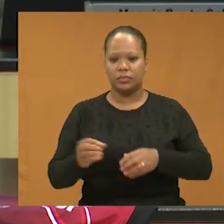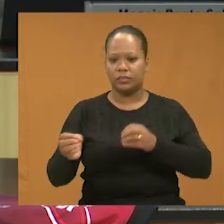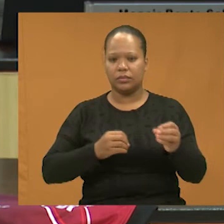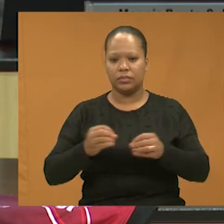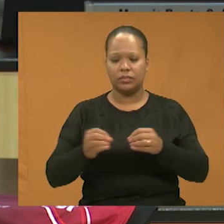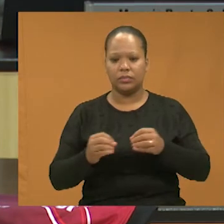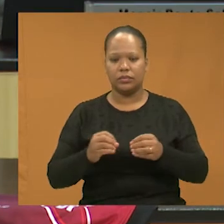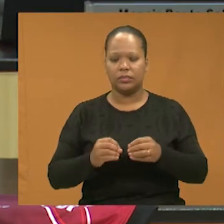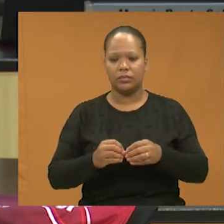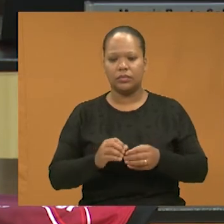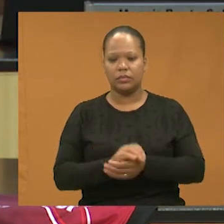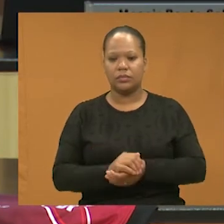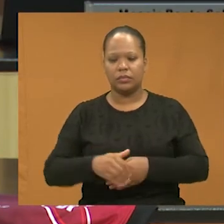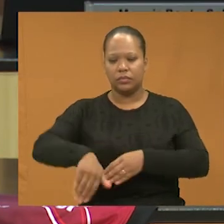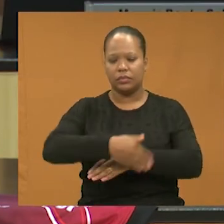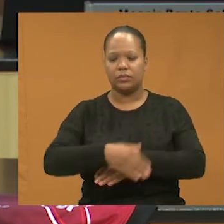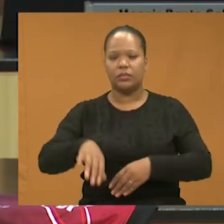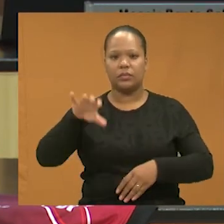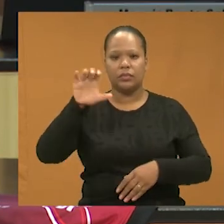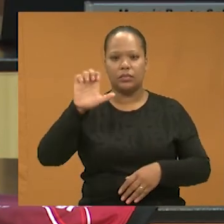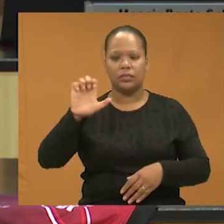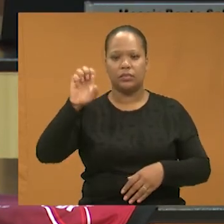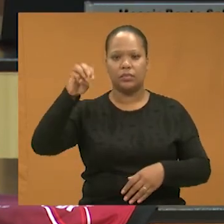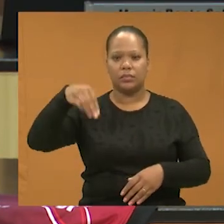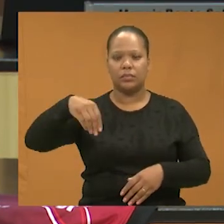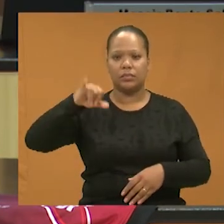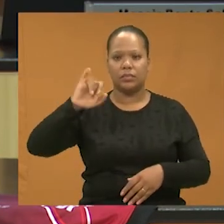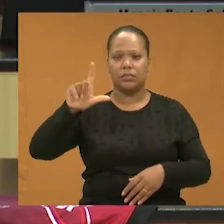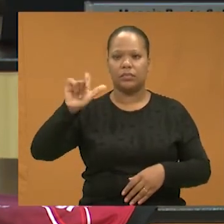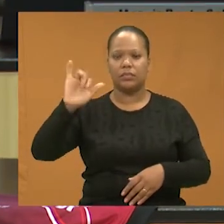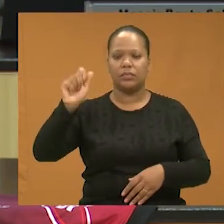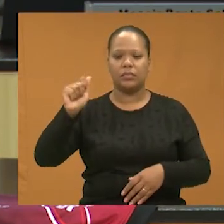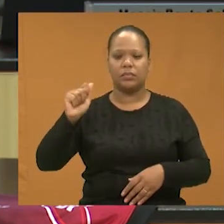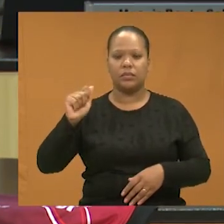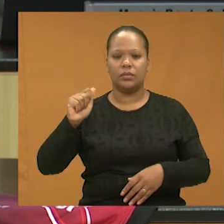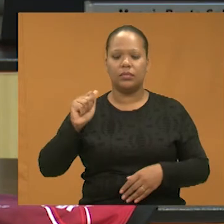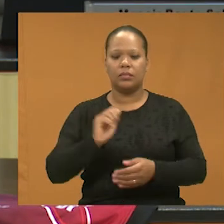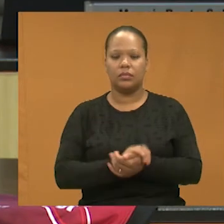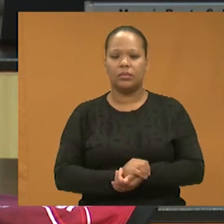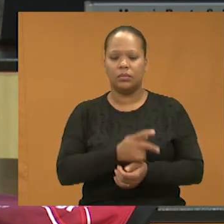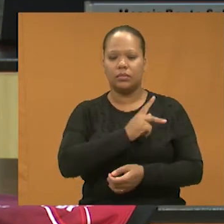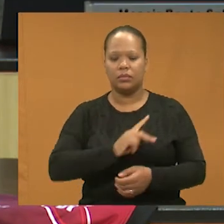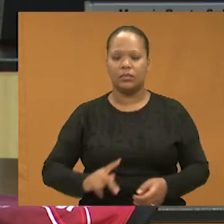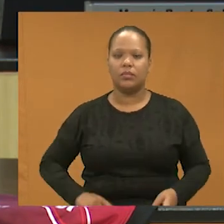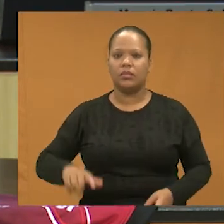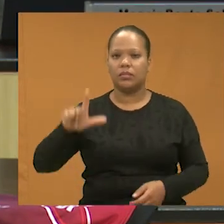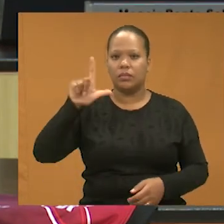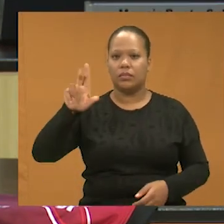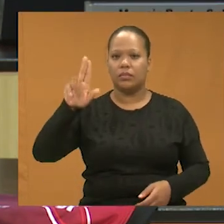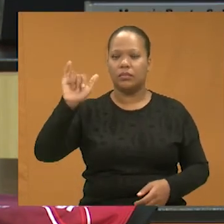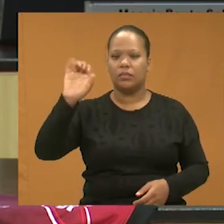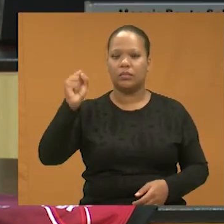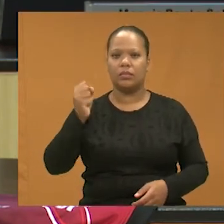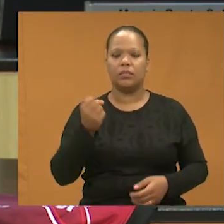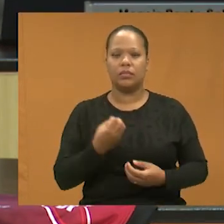de drenagem no Jardim Emília. Autoria, vereador Luiz Flávio. Pedido de informação número